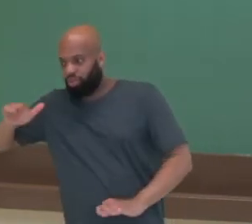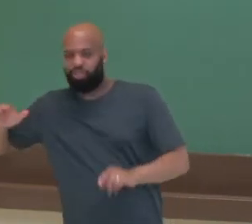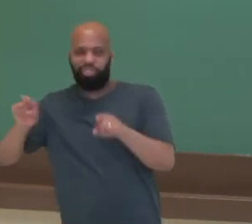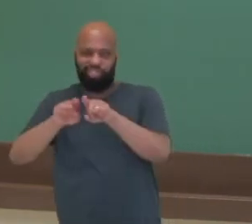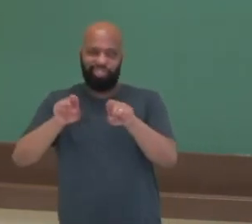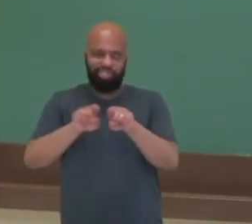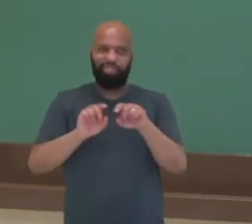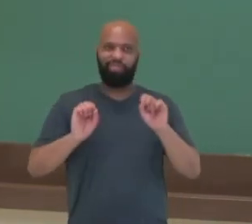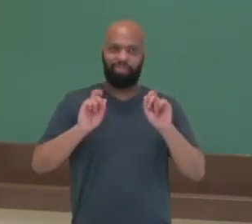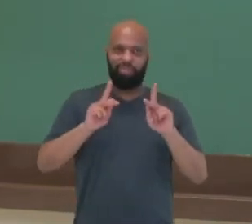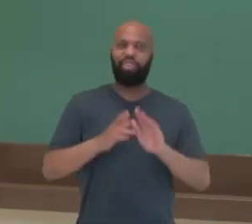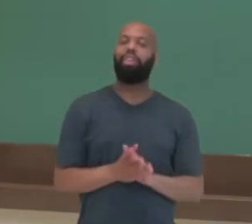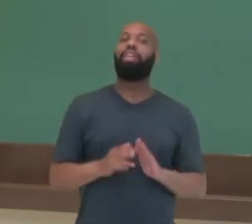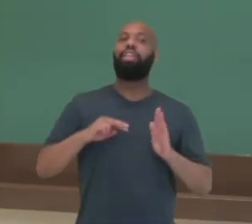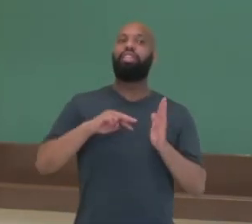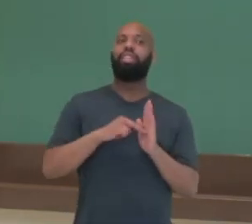ok?